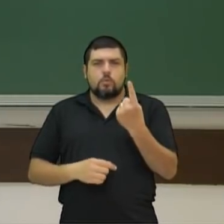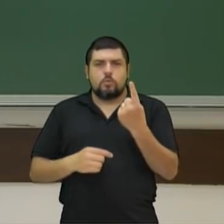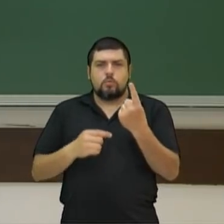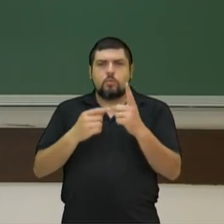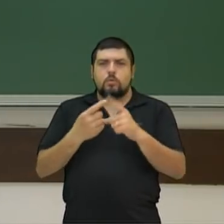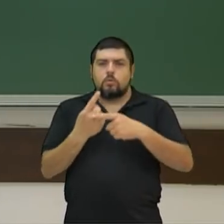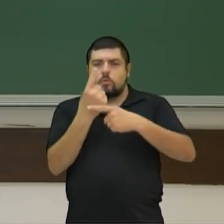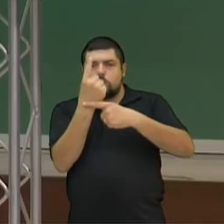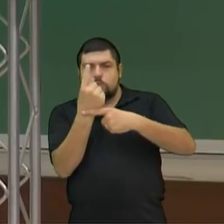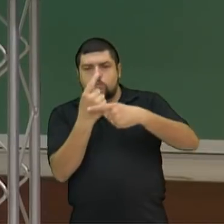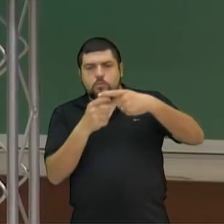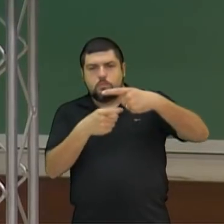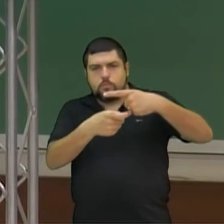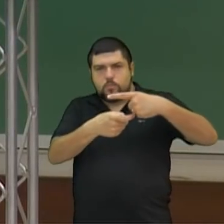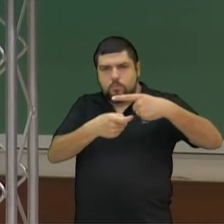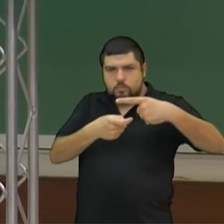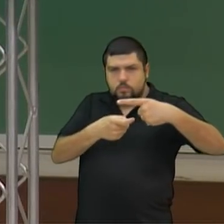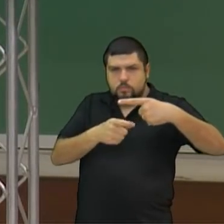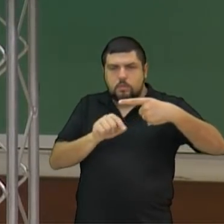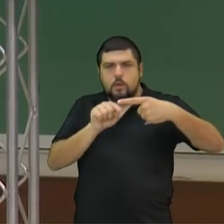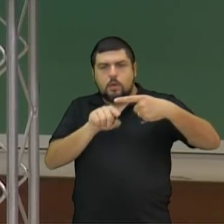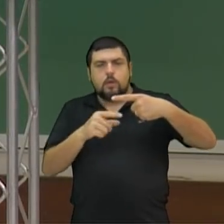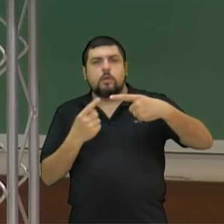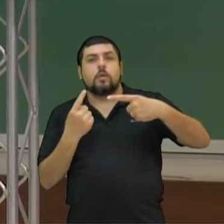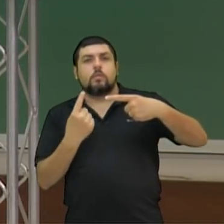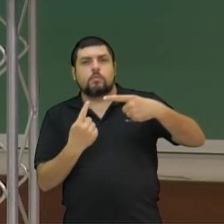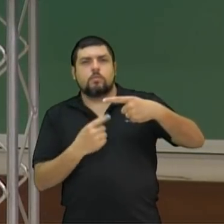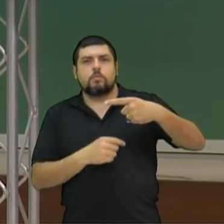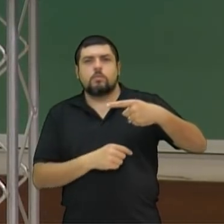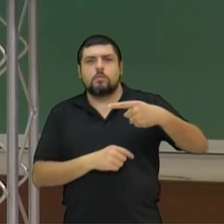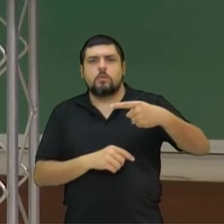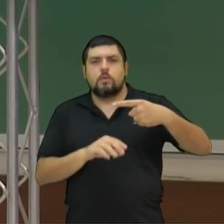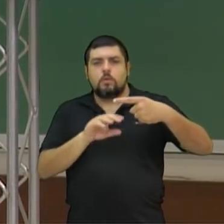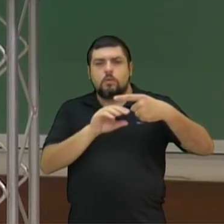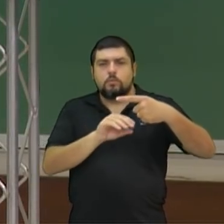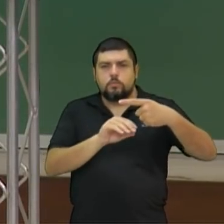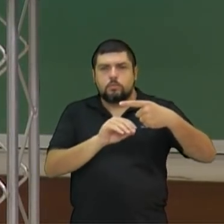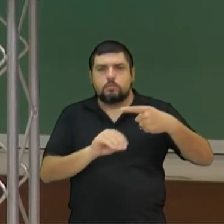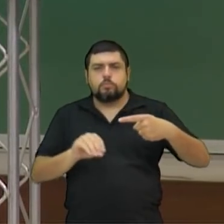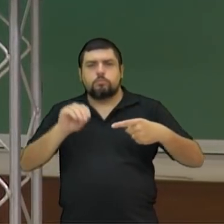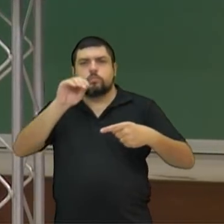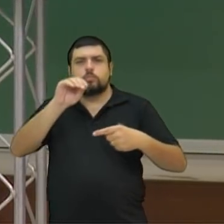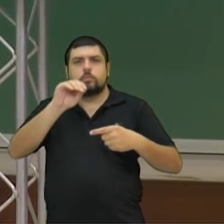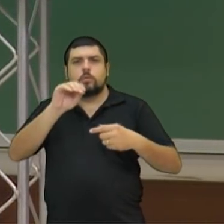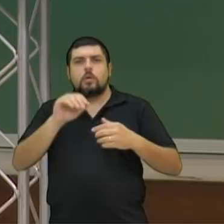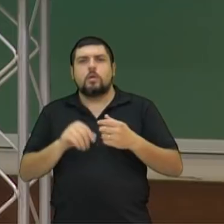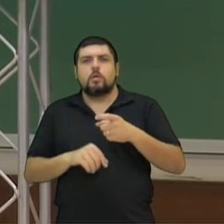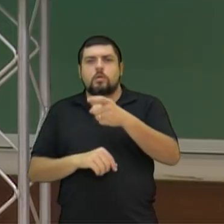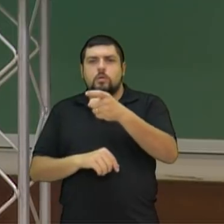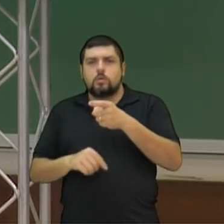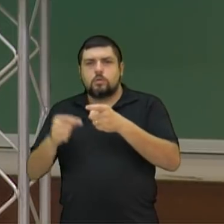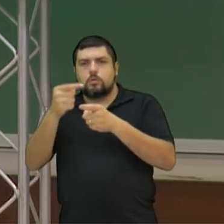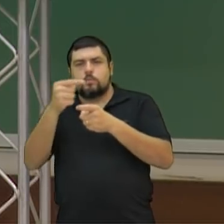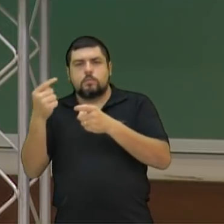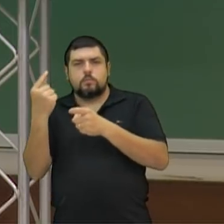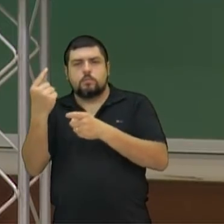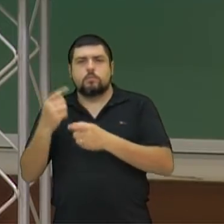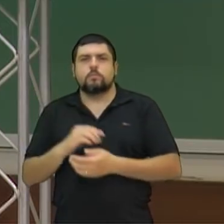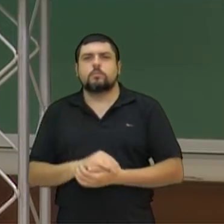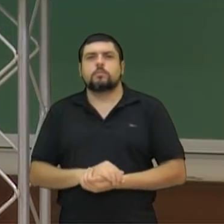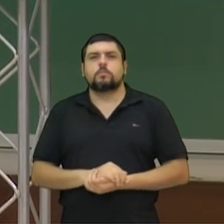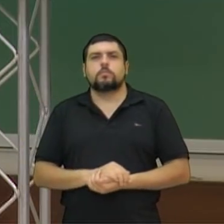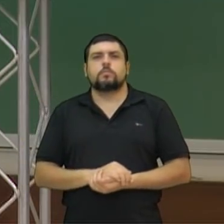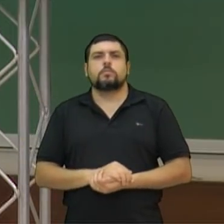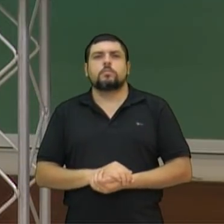do x? O expoente do x aqui embaixo é 1. Quando ele sobe para cima, vira x elevado a menos 1. A próxima